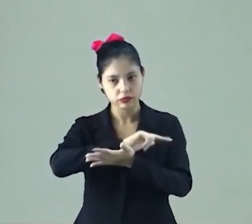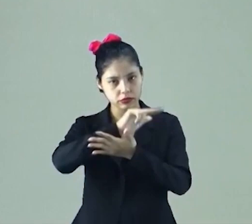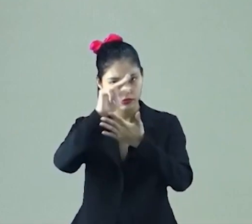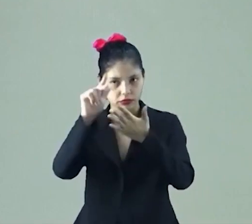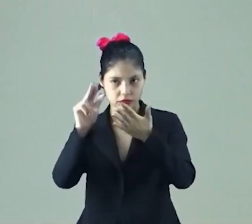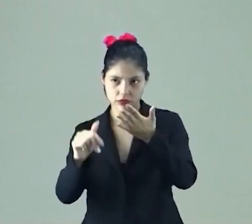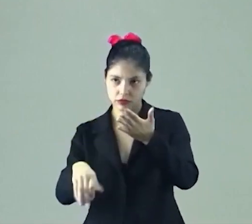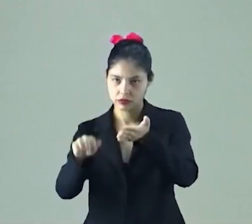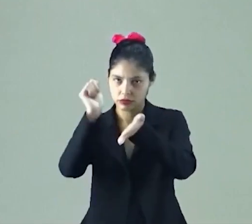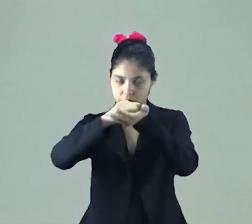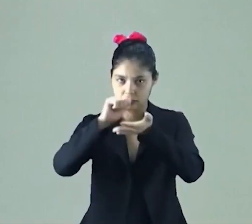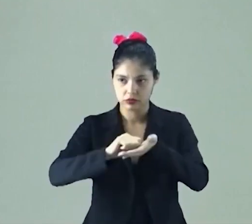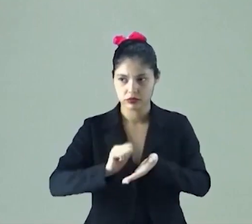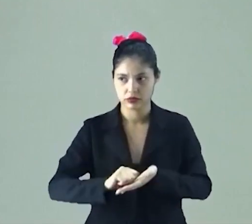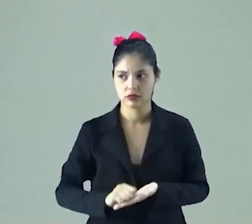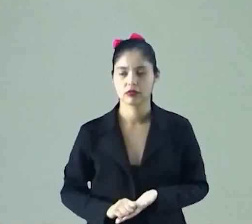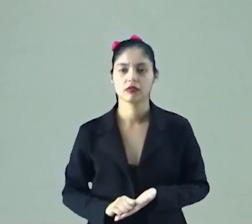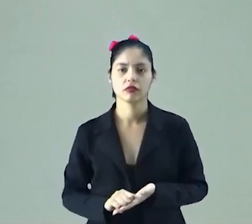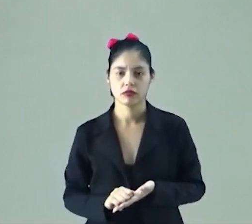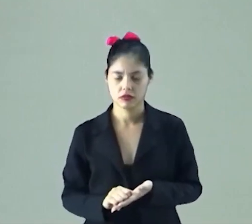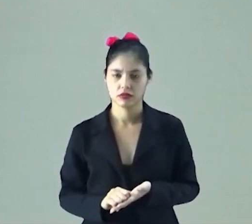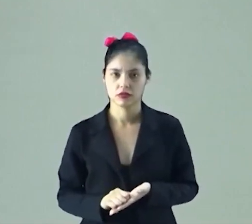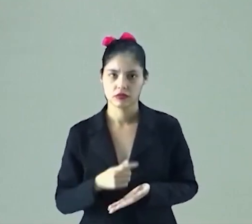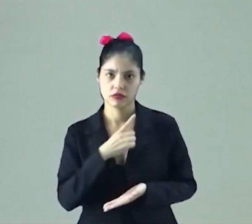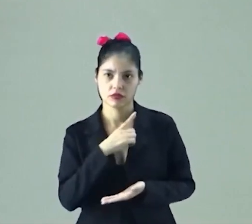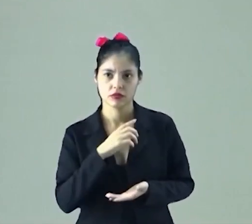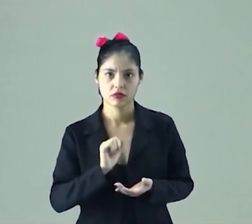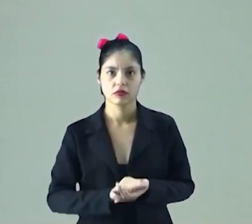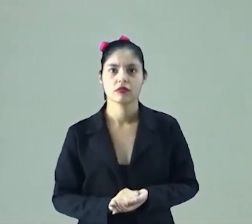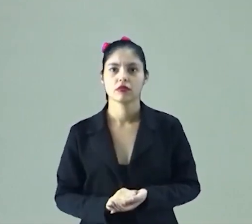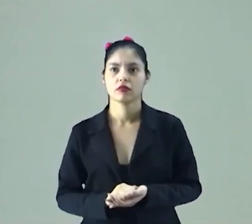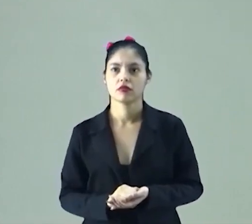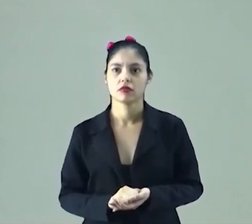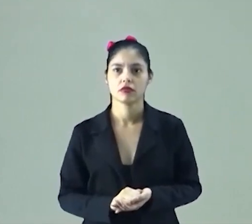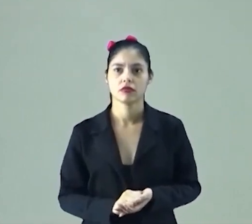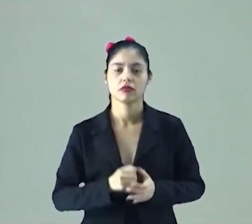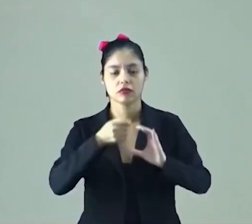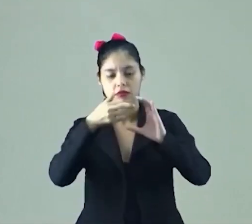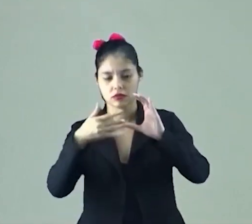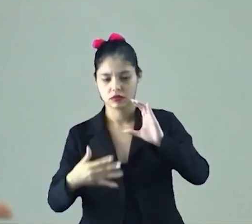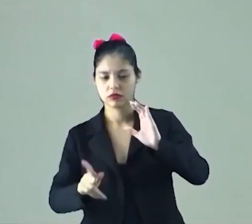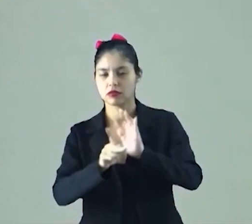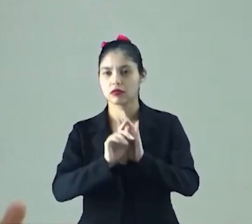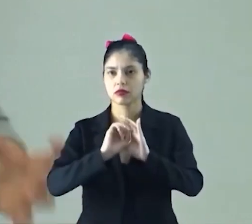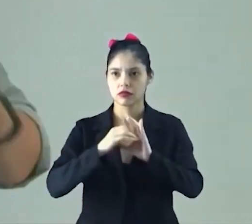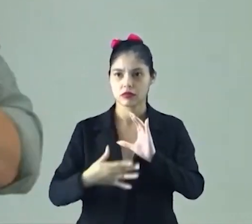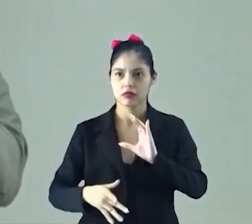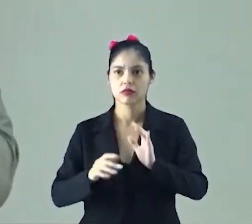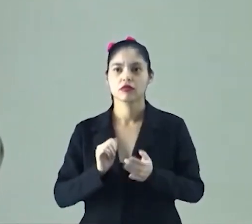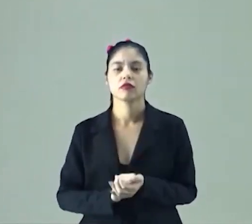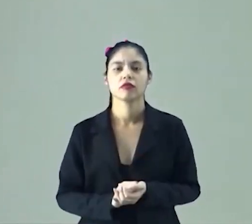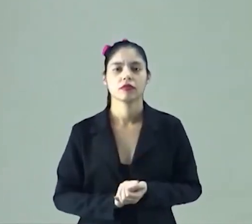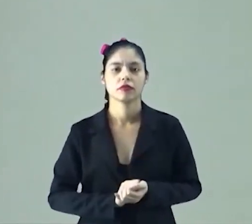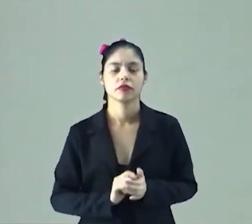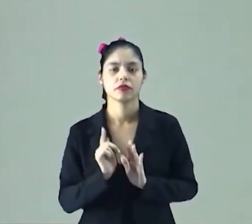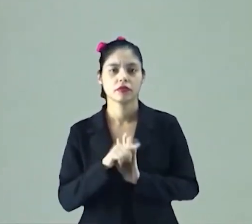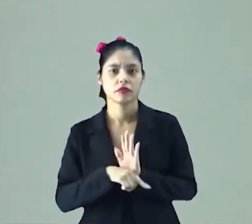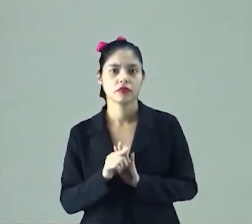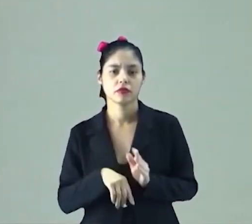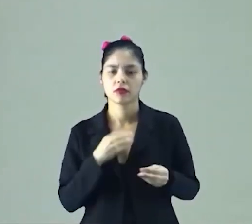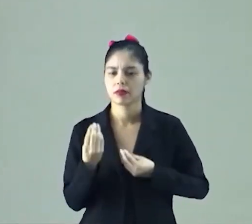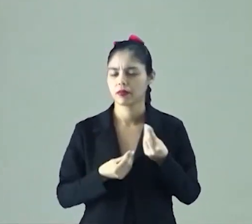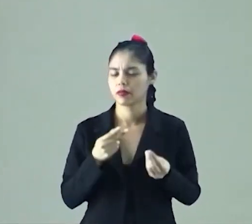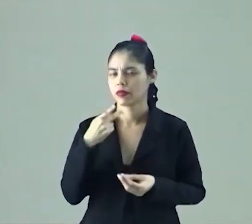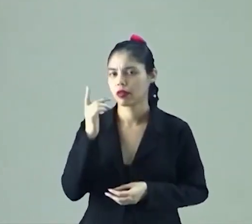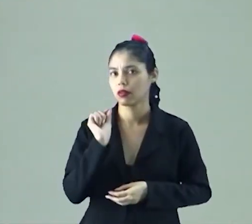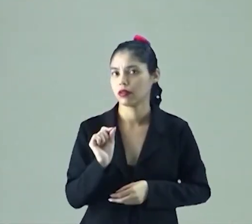ter várias outras subespécies contendo essas características. Ou subespécies não, espécies com a característica do gênero. Então, como é